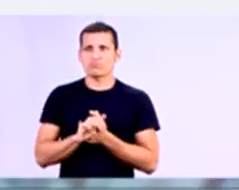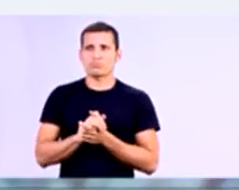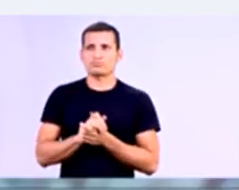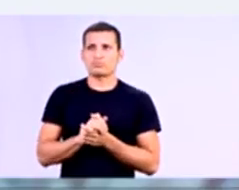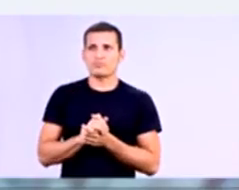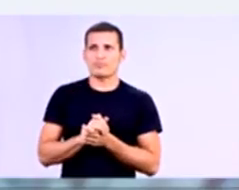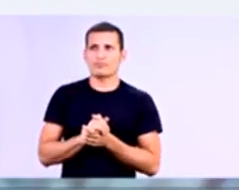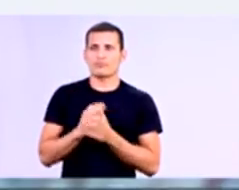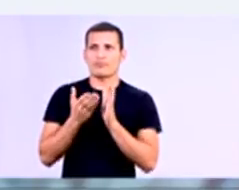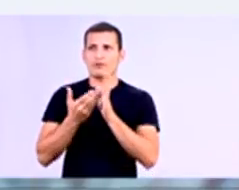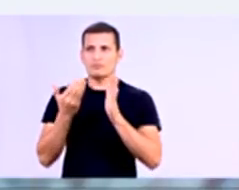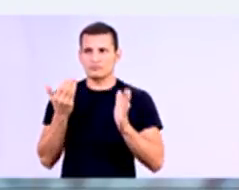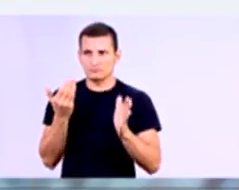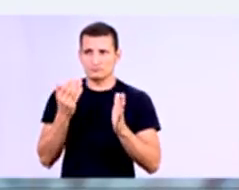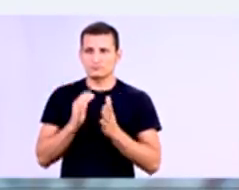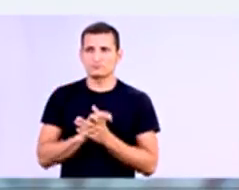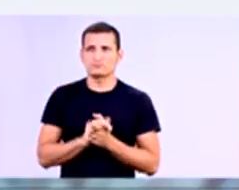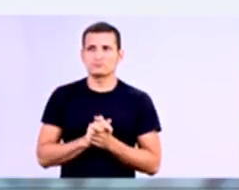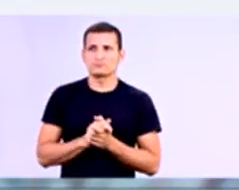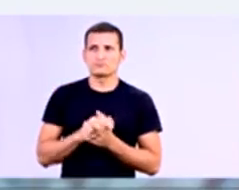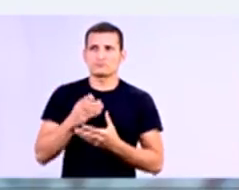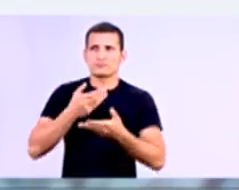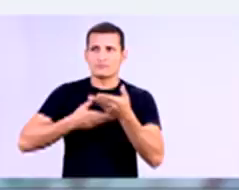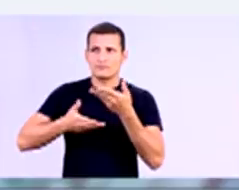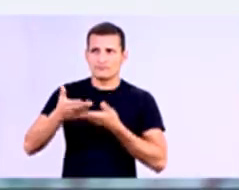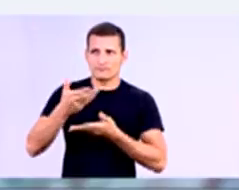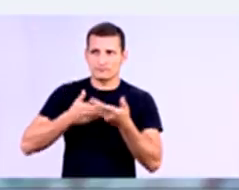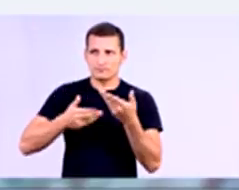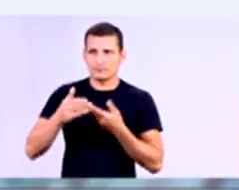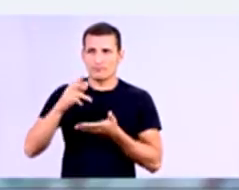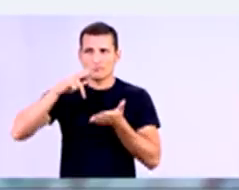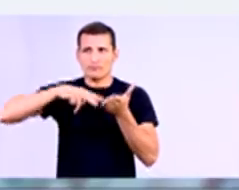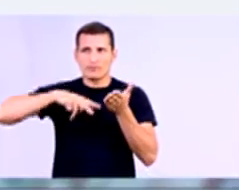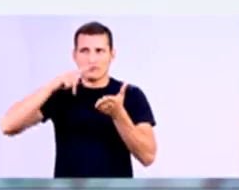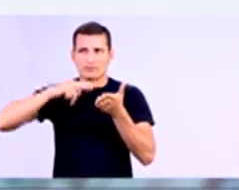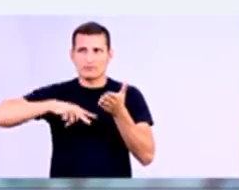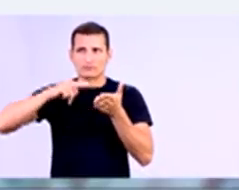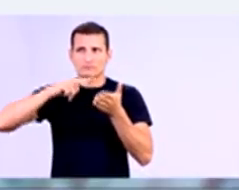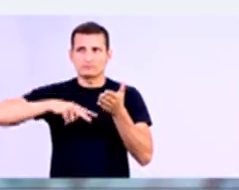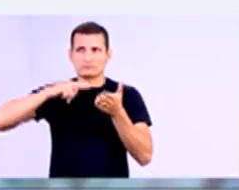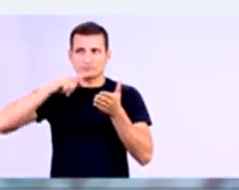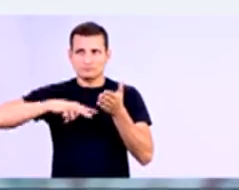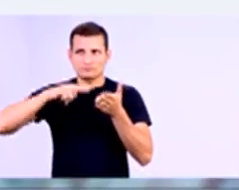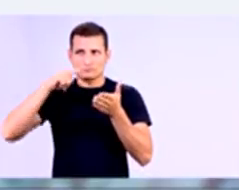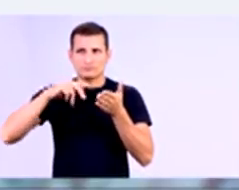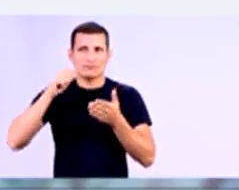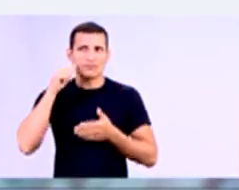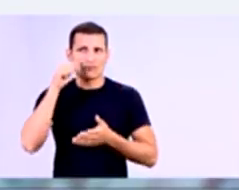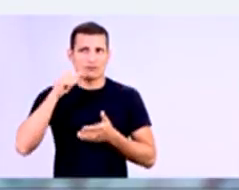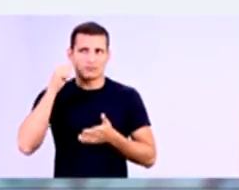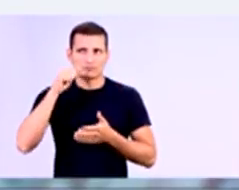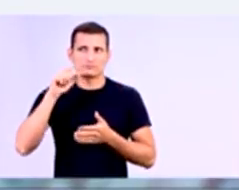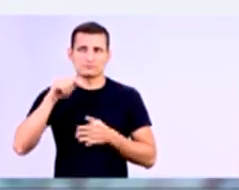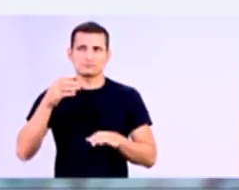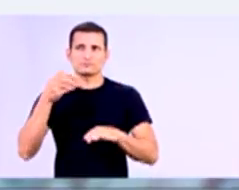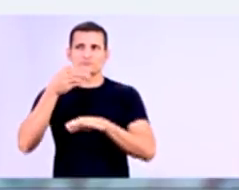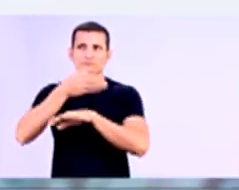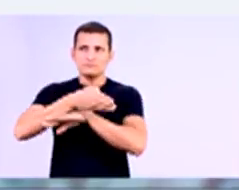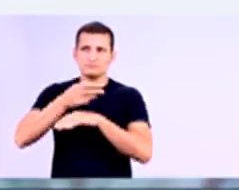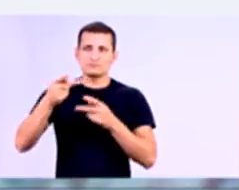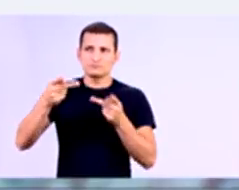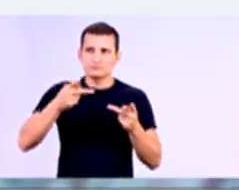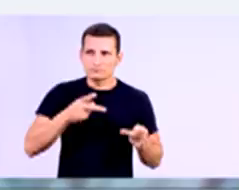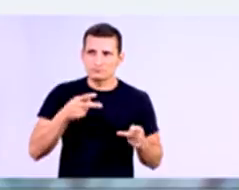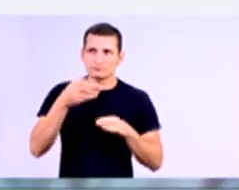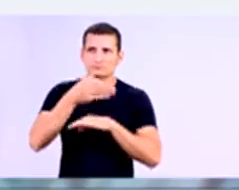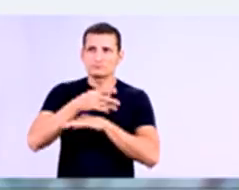desativar. E a interação de um outro autor, leitor, que seria o visitante do blog, onde